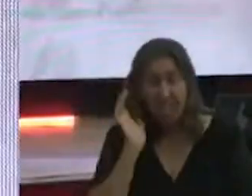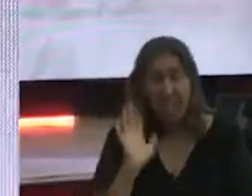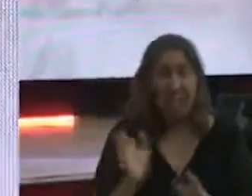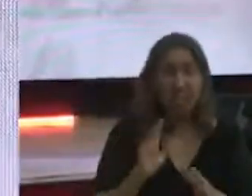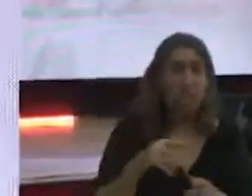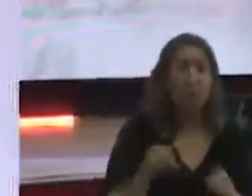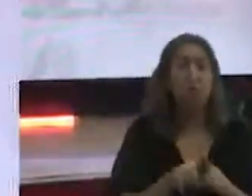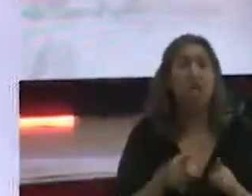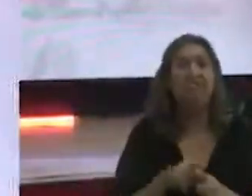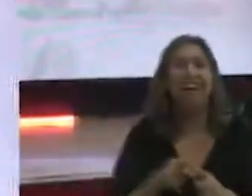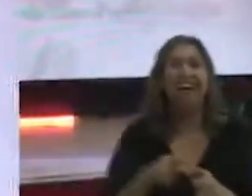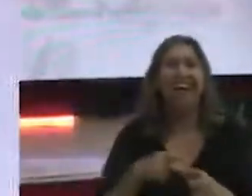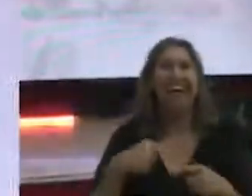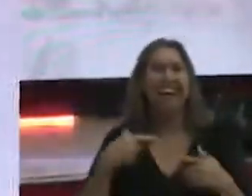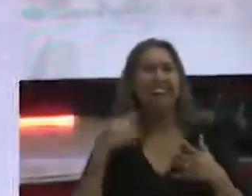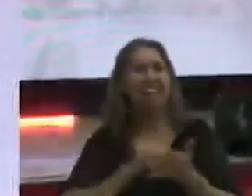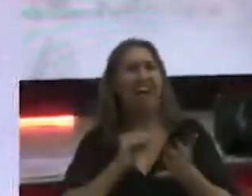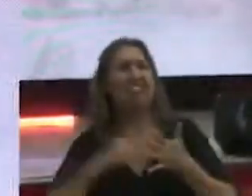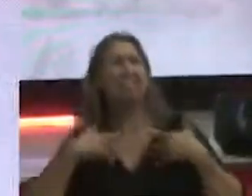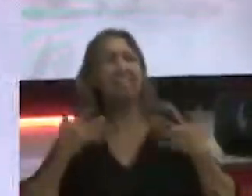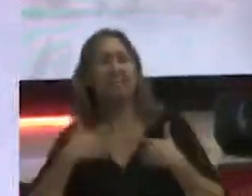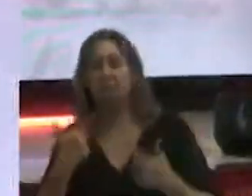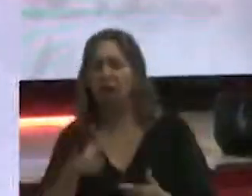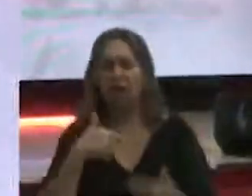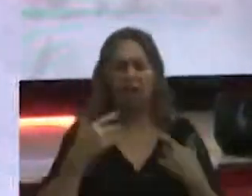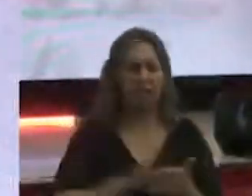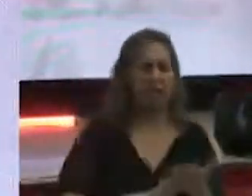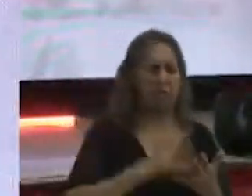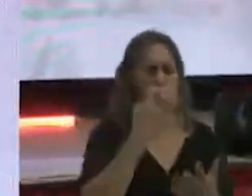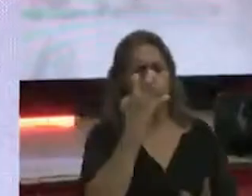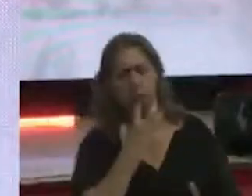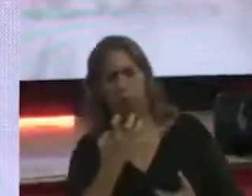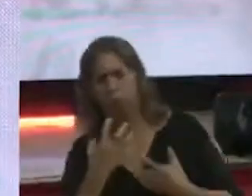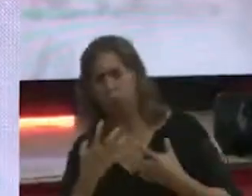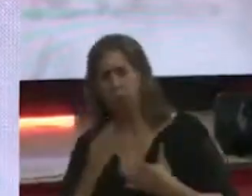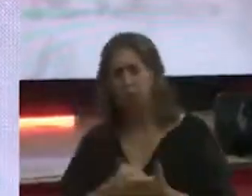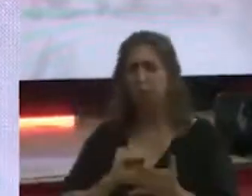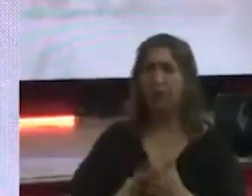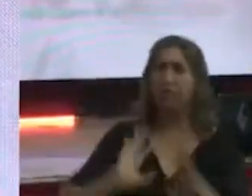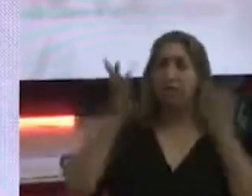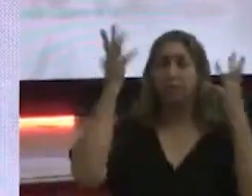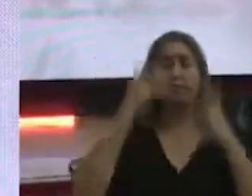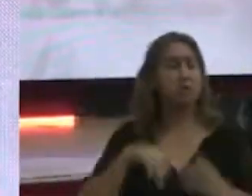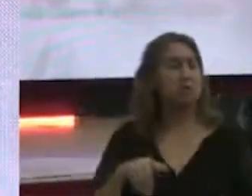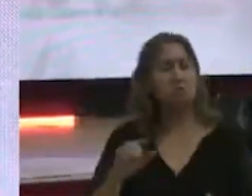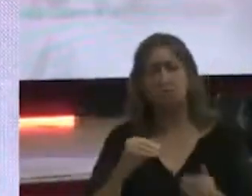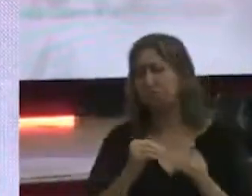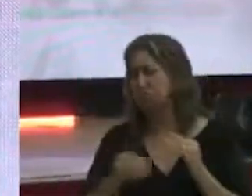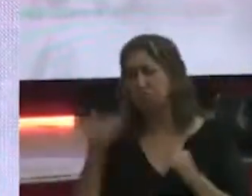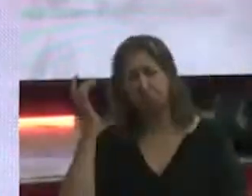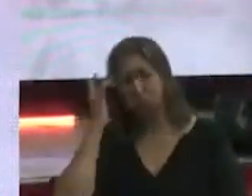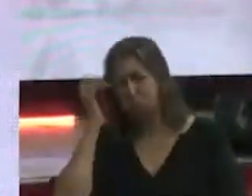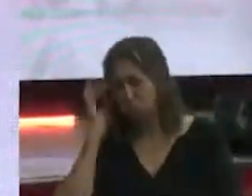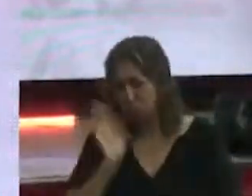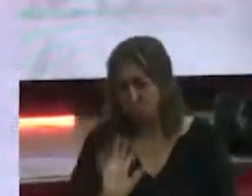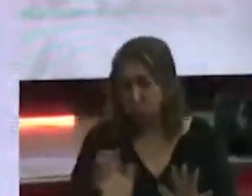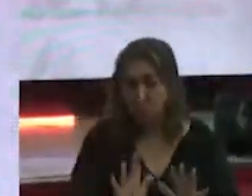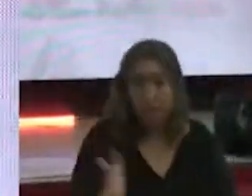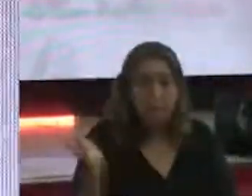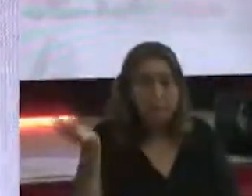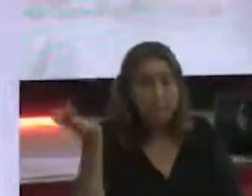ou falta de alegria ou falta de celebração na vida maturidade é